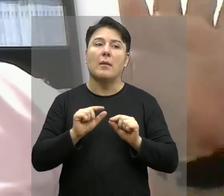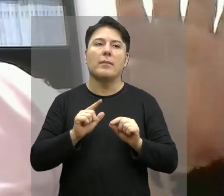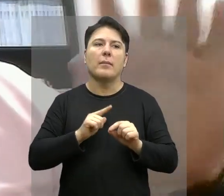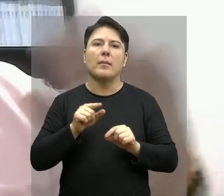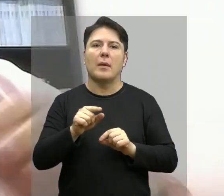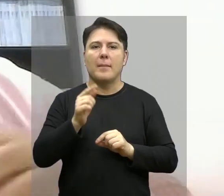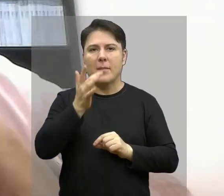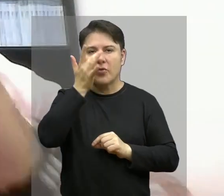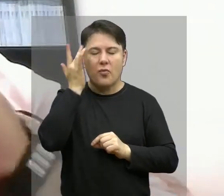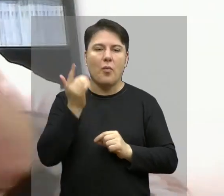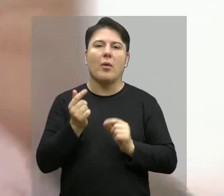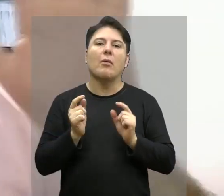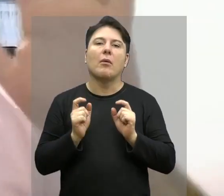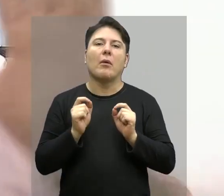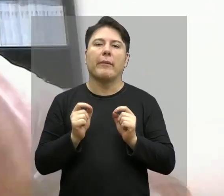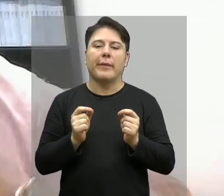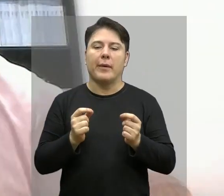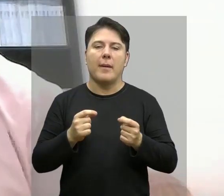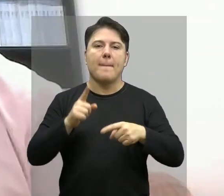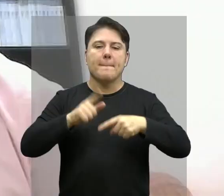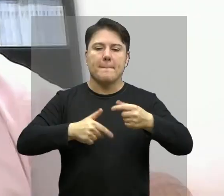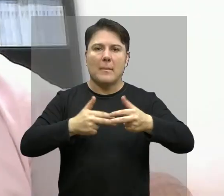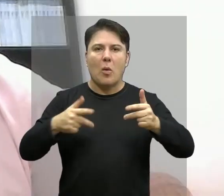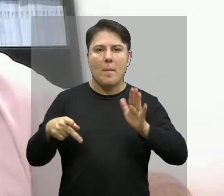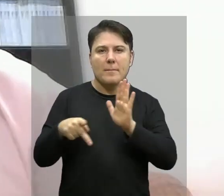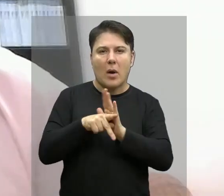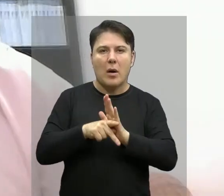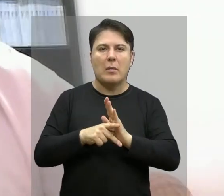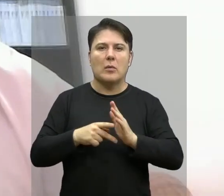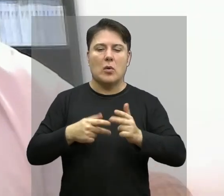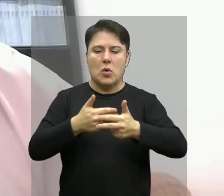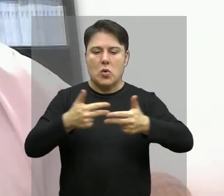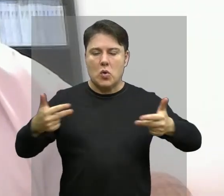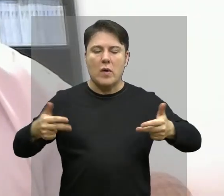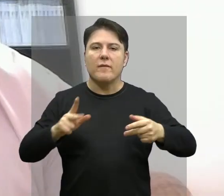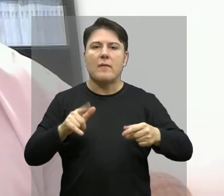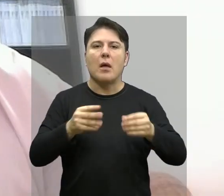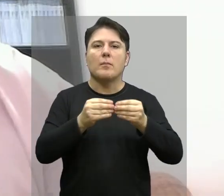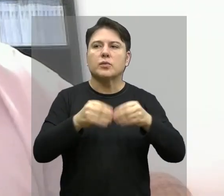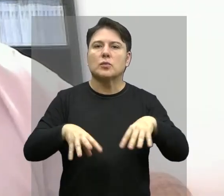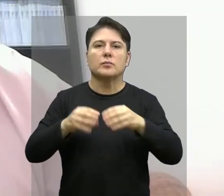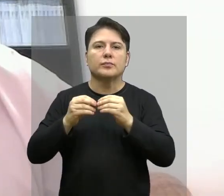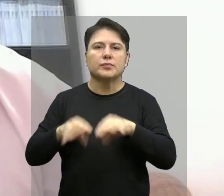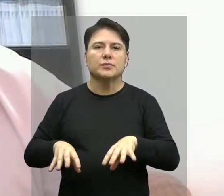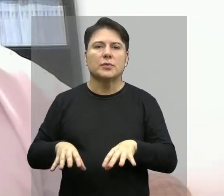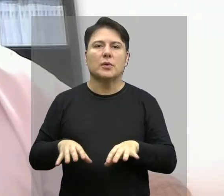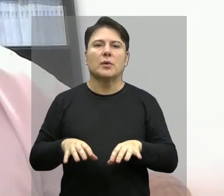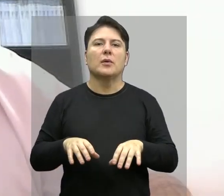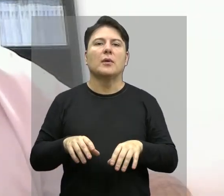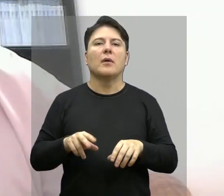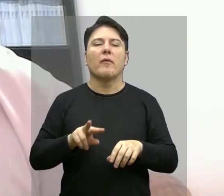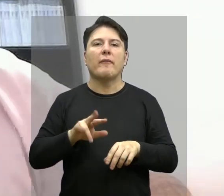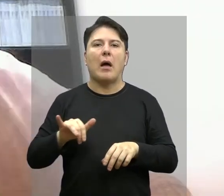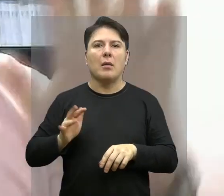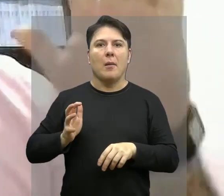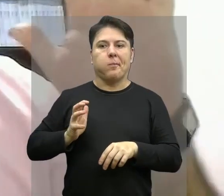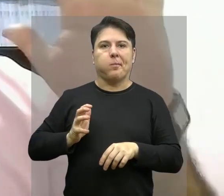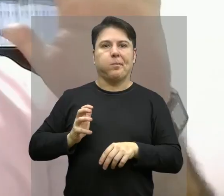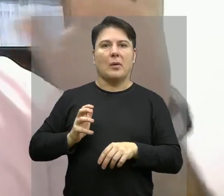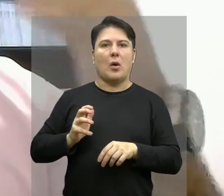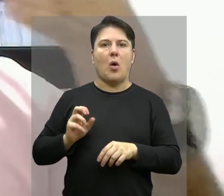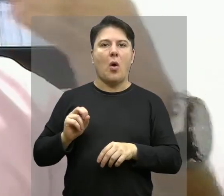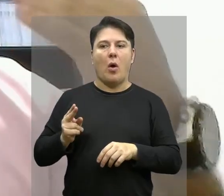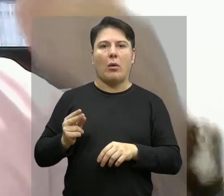de patrimônios, né, da falência social ainda, né, da questão financeira e etc. Eu ainda